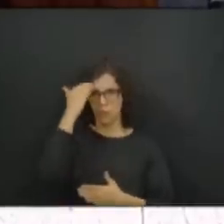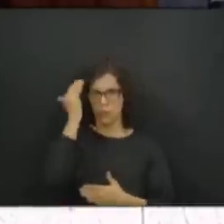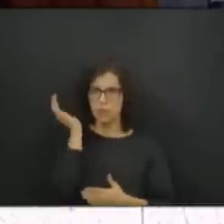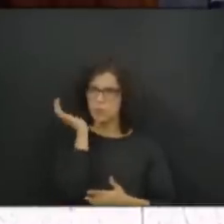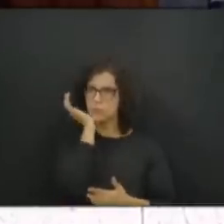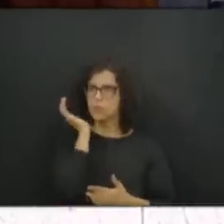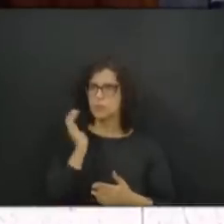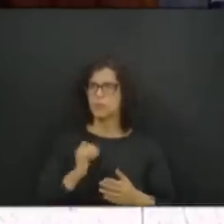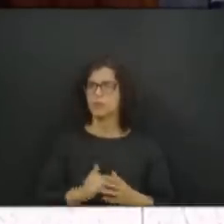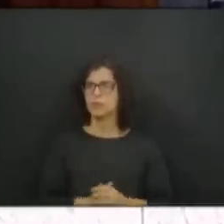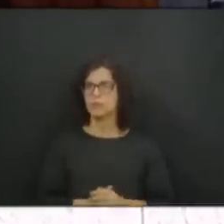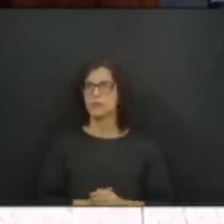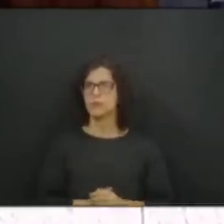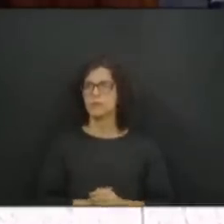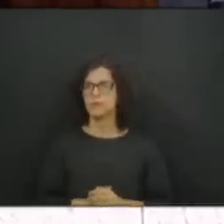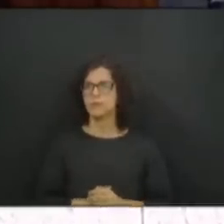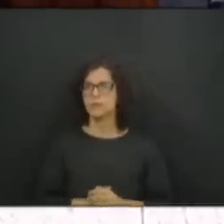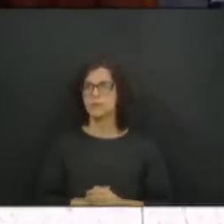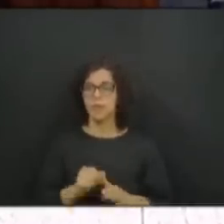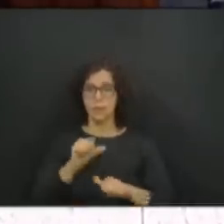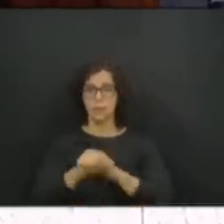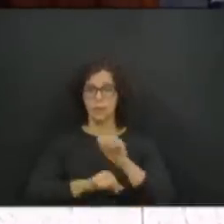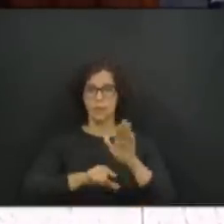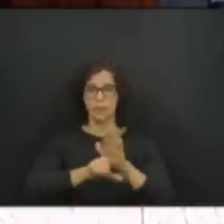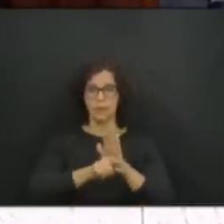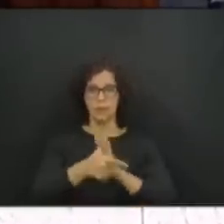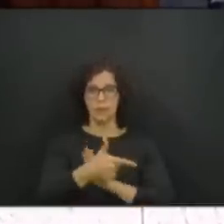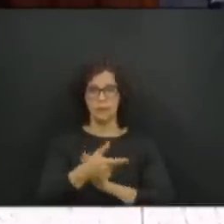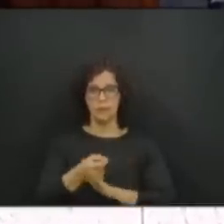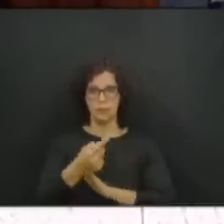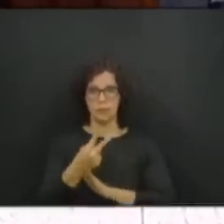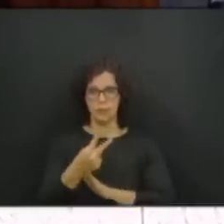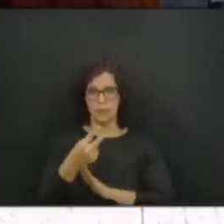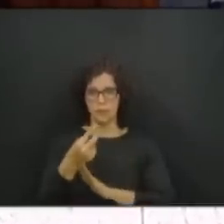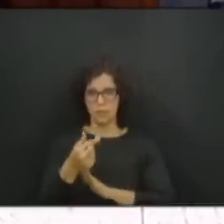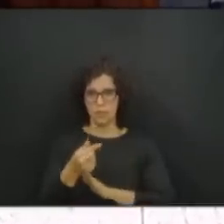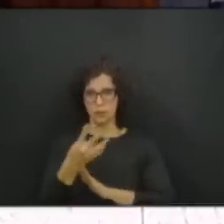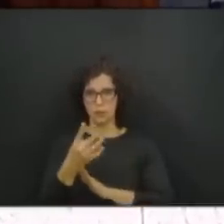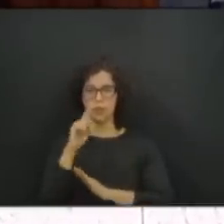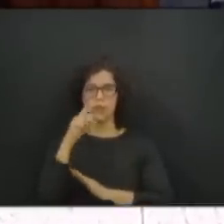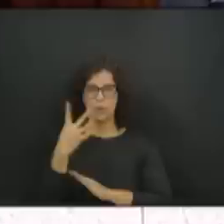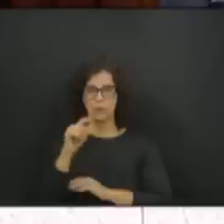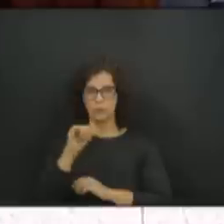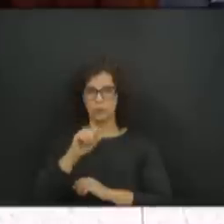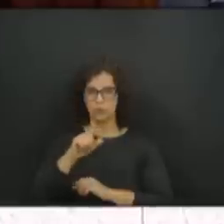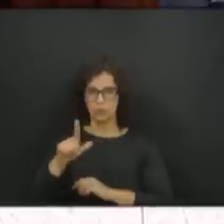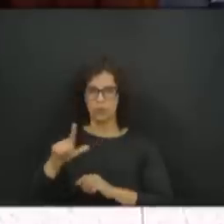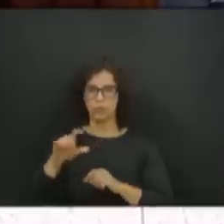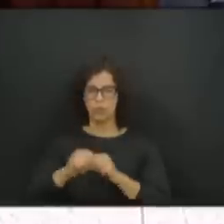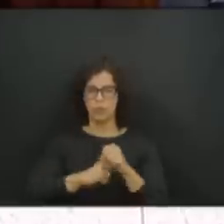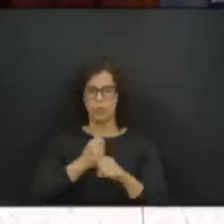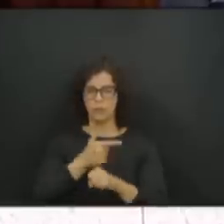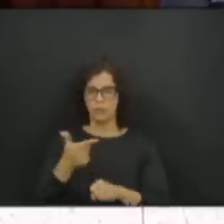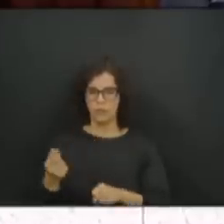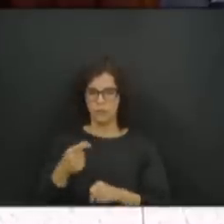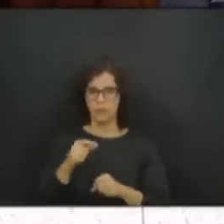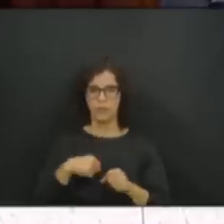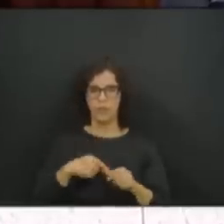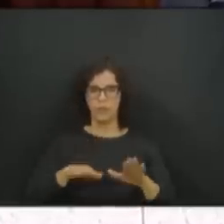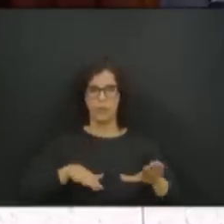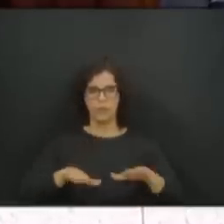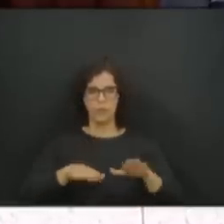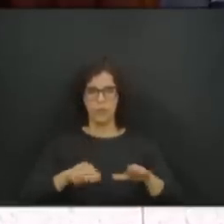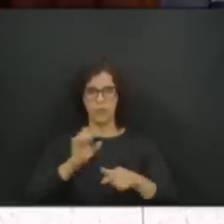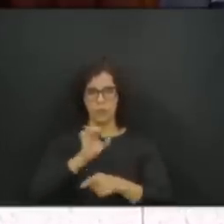Cristina Silvestre Altera a Lei Nº 20234 e Quatro de Junho 2020 que institui a